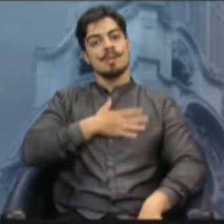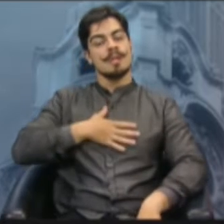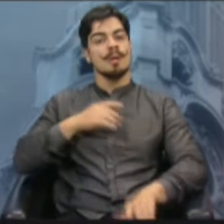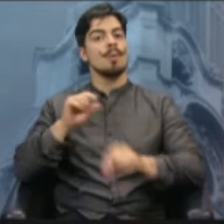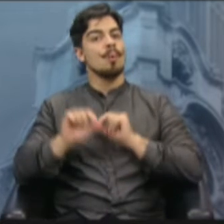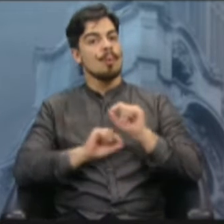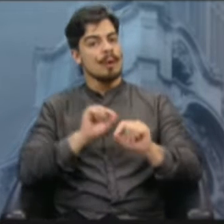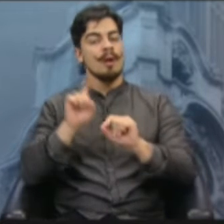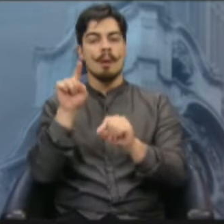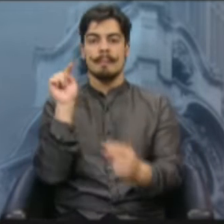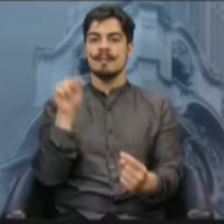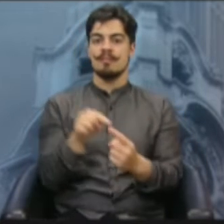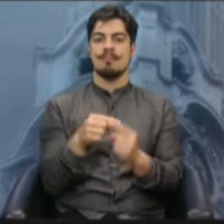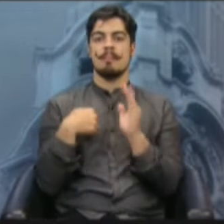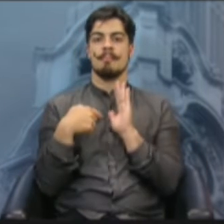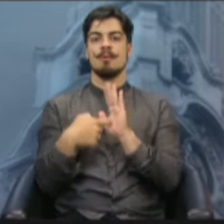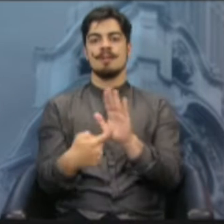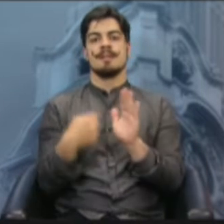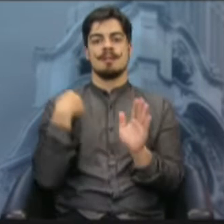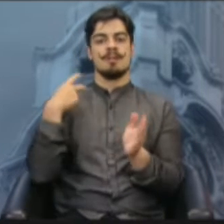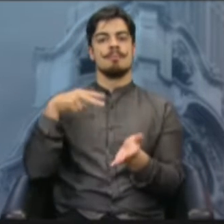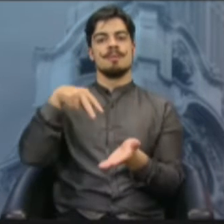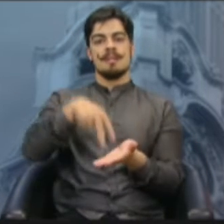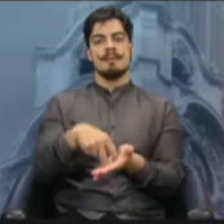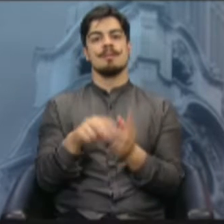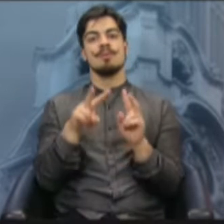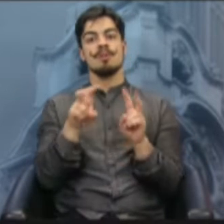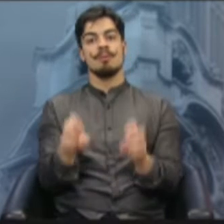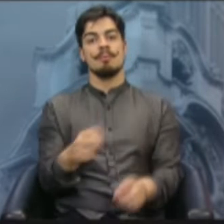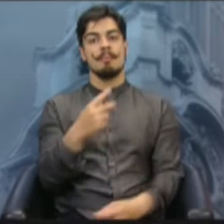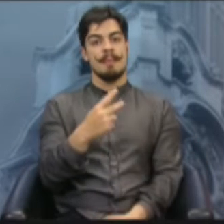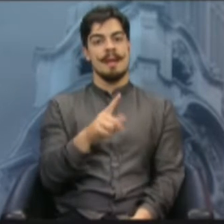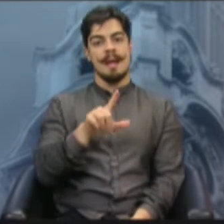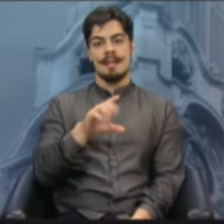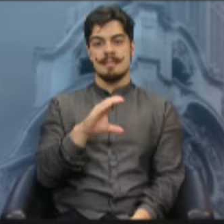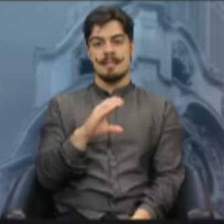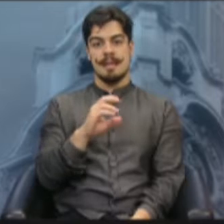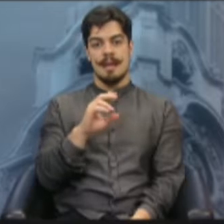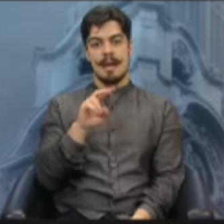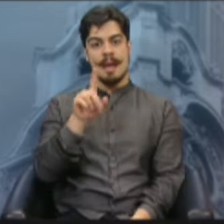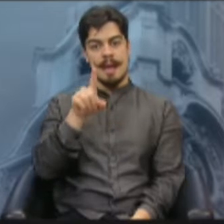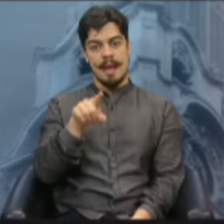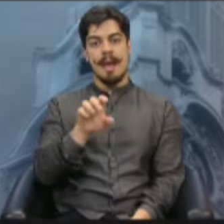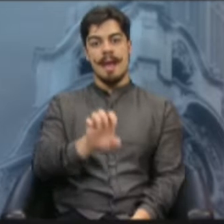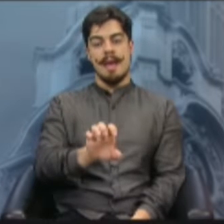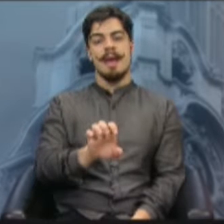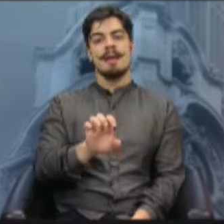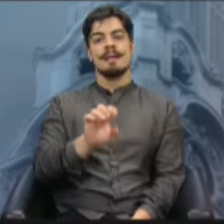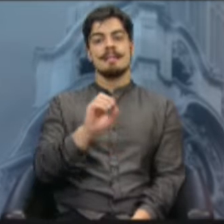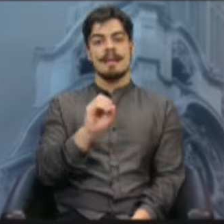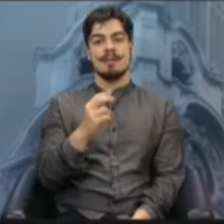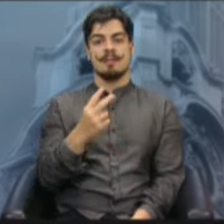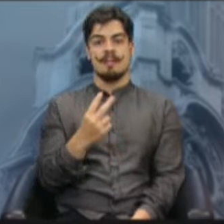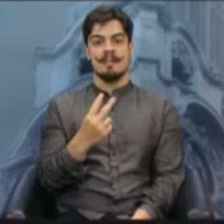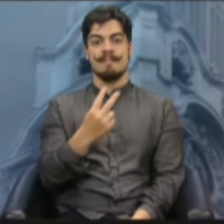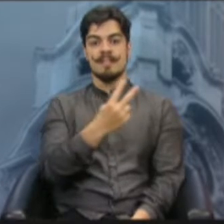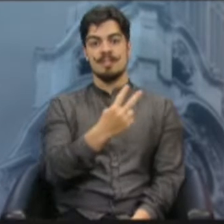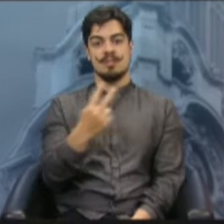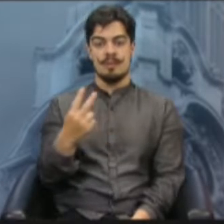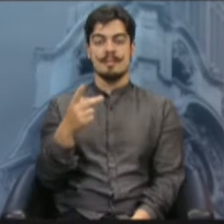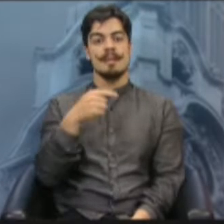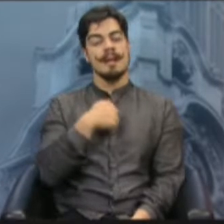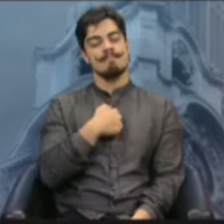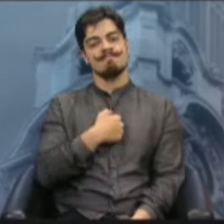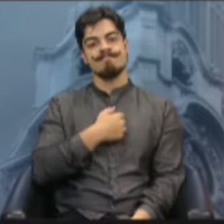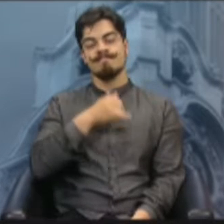compartilhar o seu posicionamento acerca do PLCE 01322. É notório que,